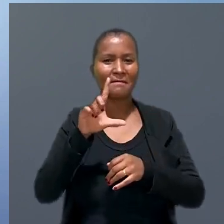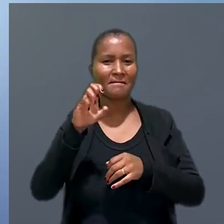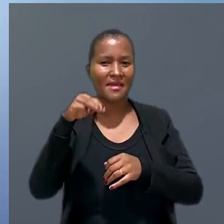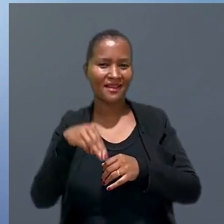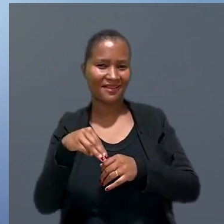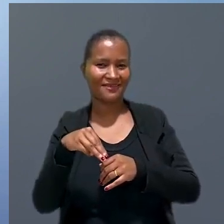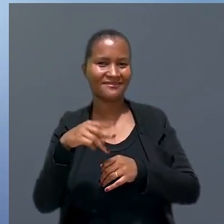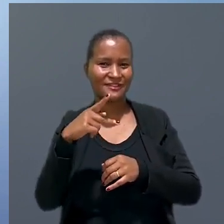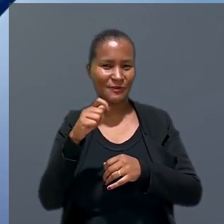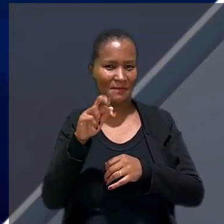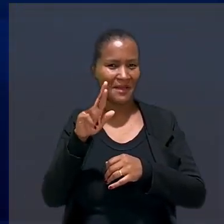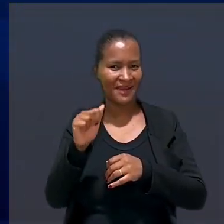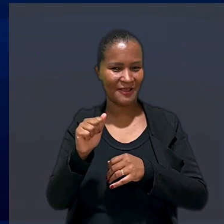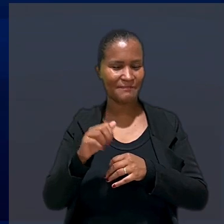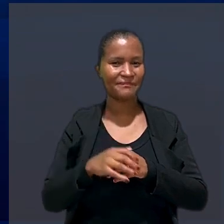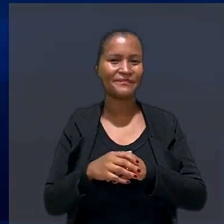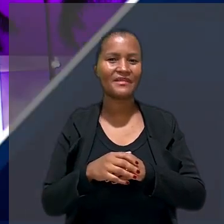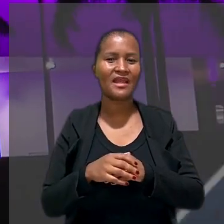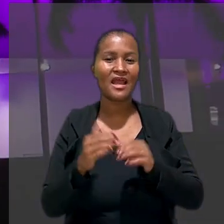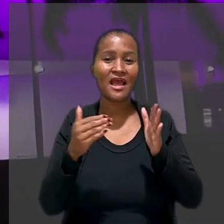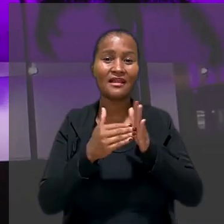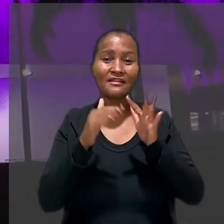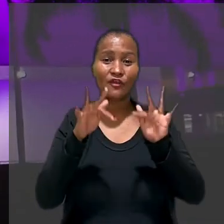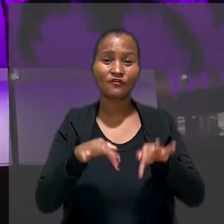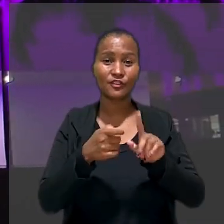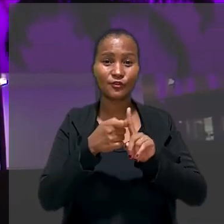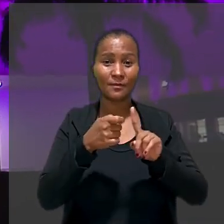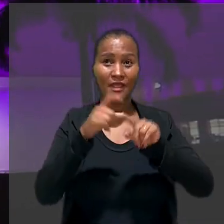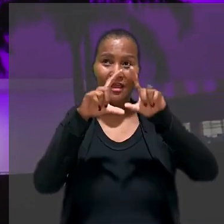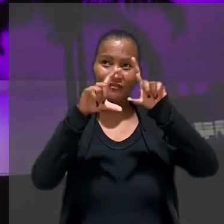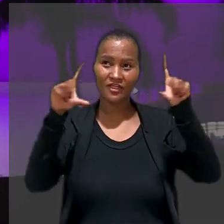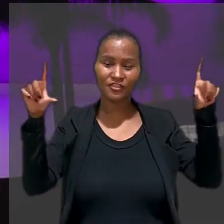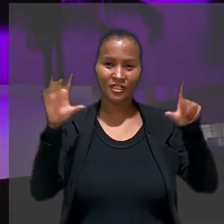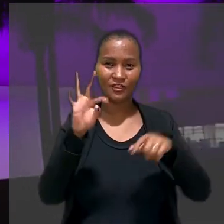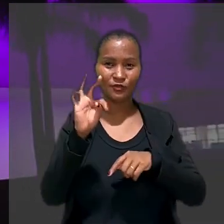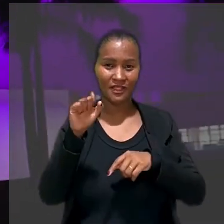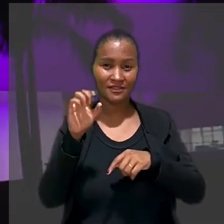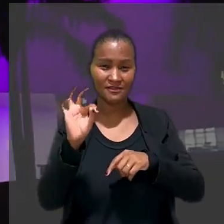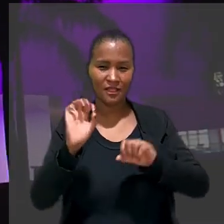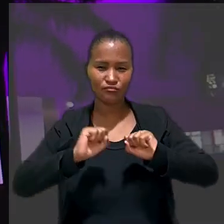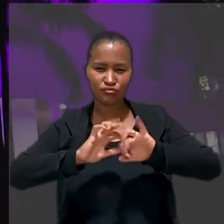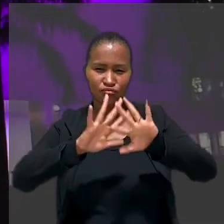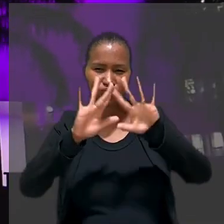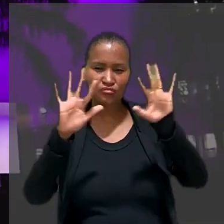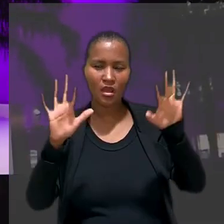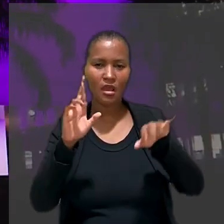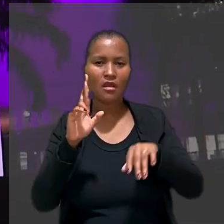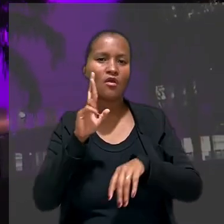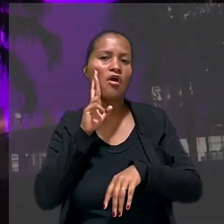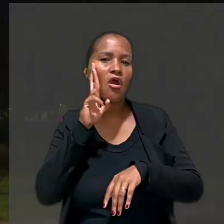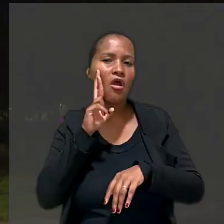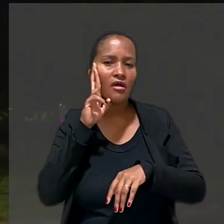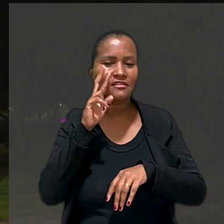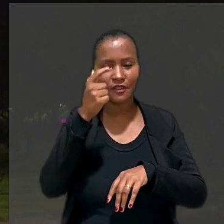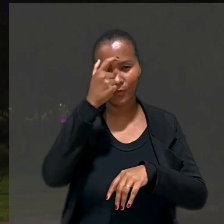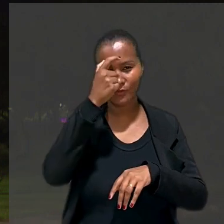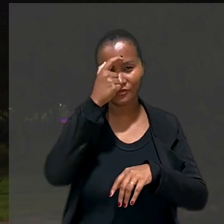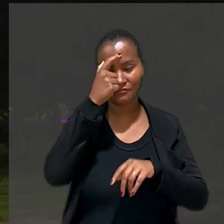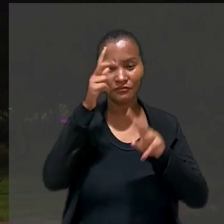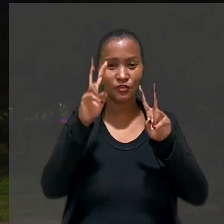Belém, no Pará. Até o fim do mês, a fachada do Tribunal Superior do Trabalho fica iluminada na cor rosa,